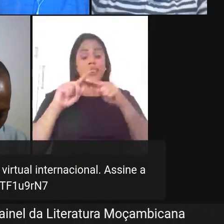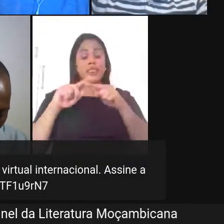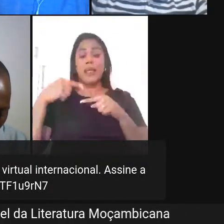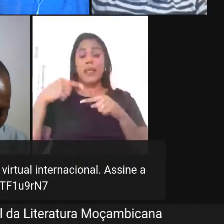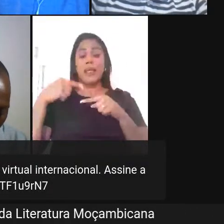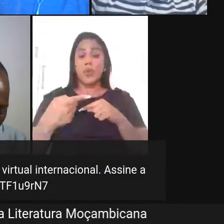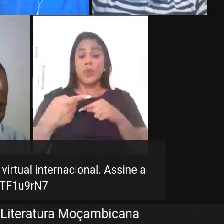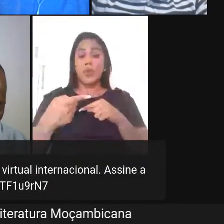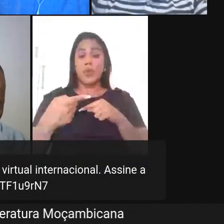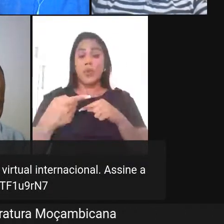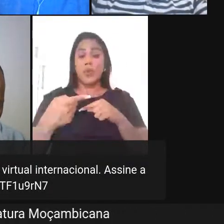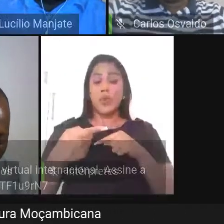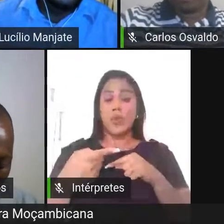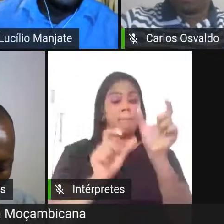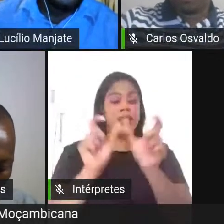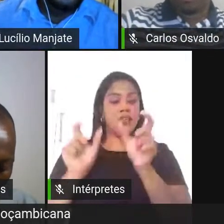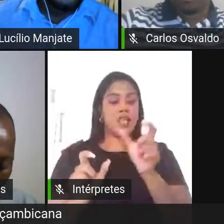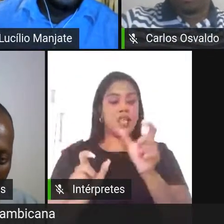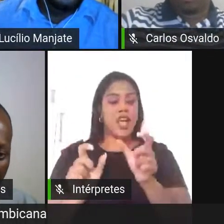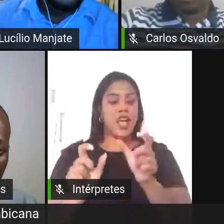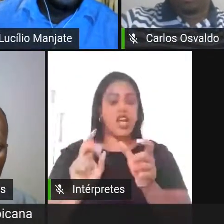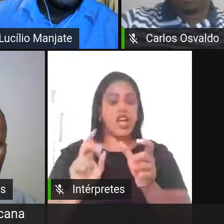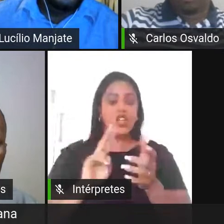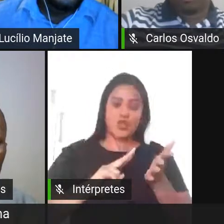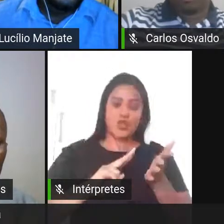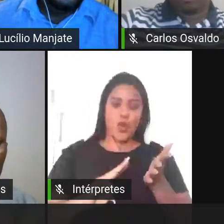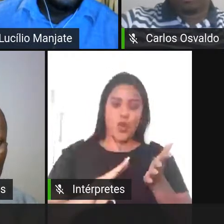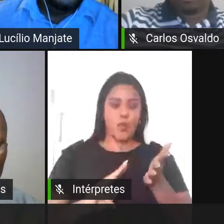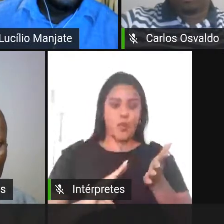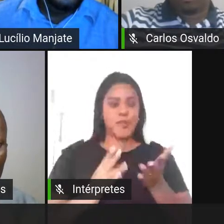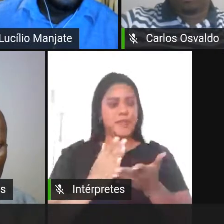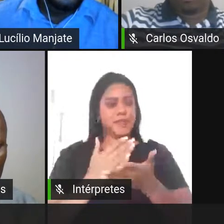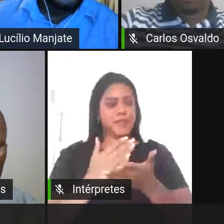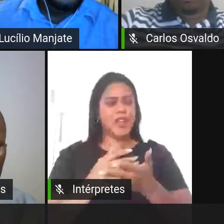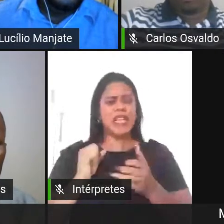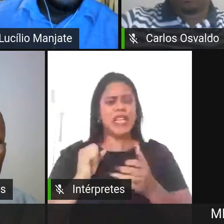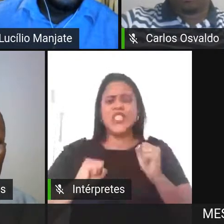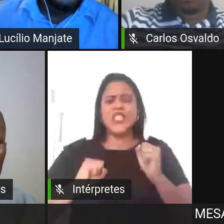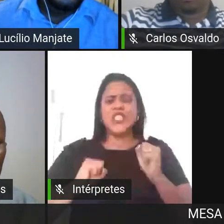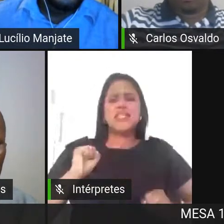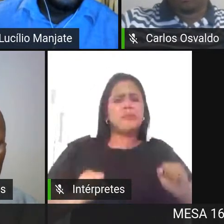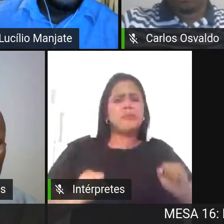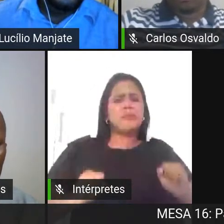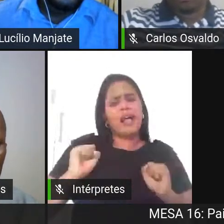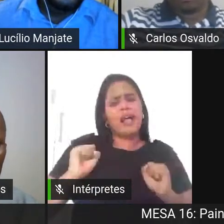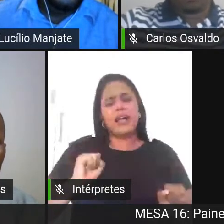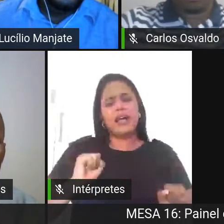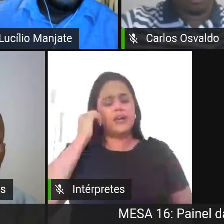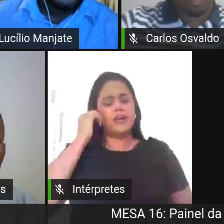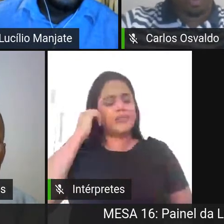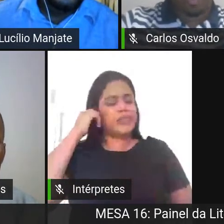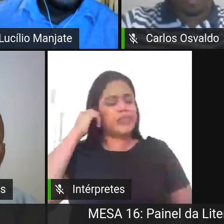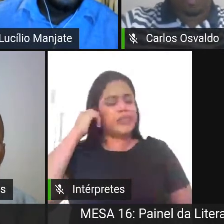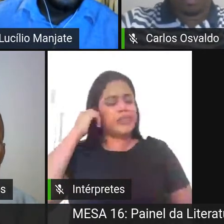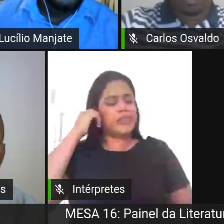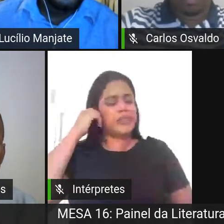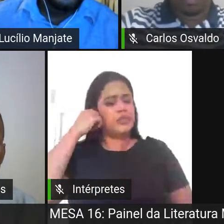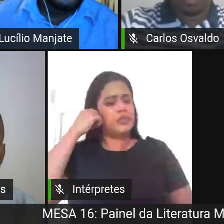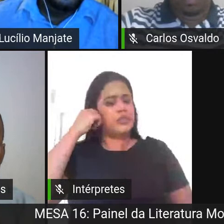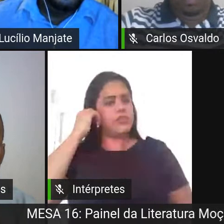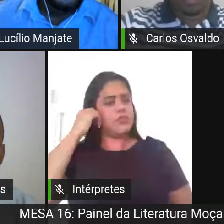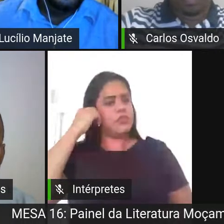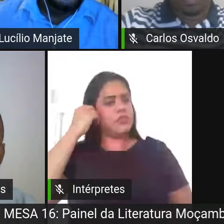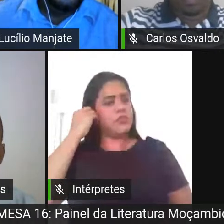desesperadas. Há personagens que trazem um sonho e criam desespero na